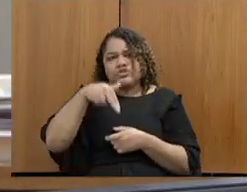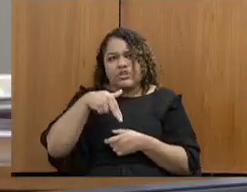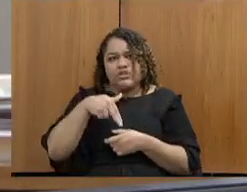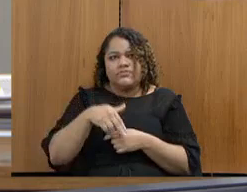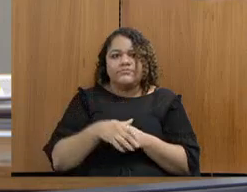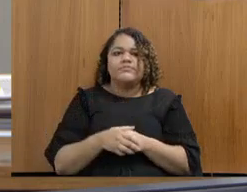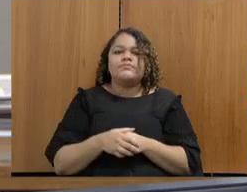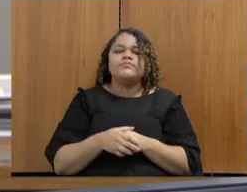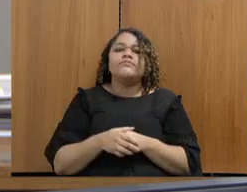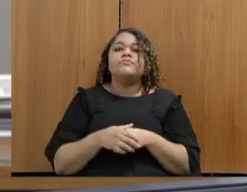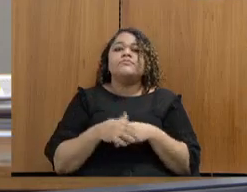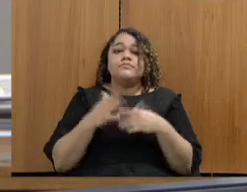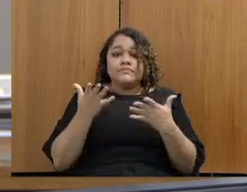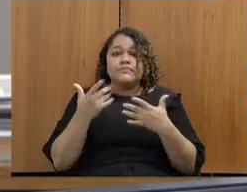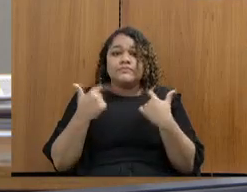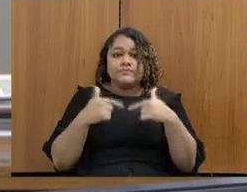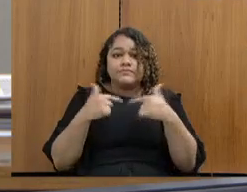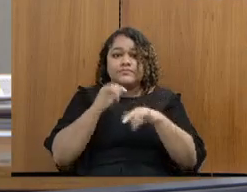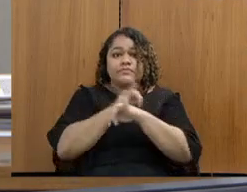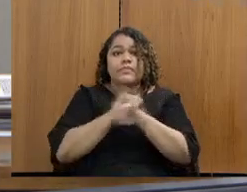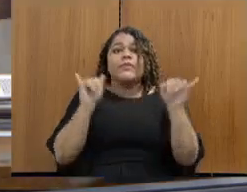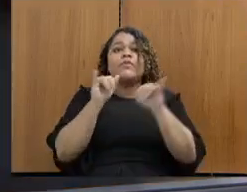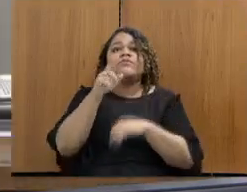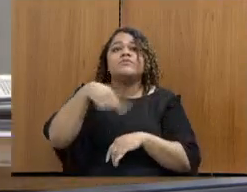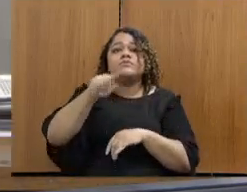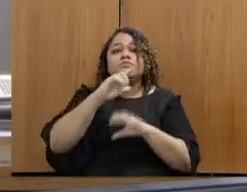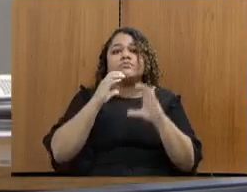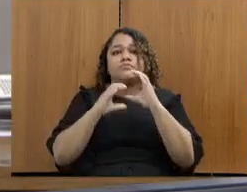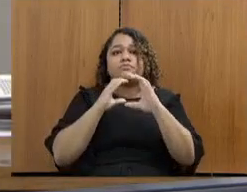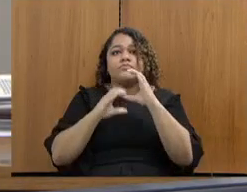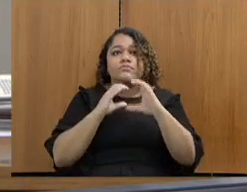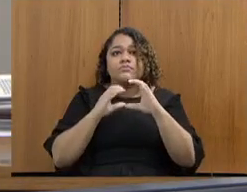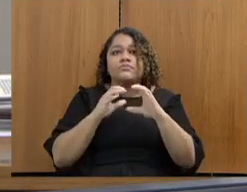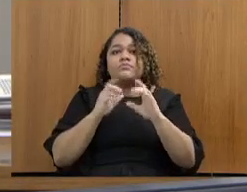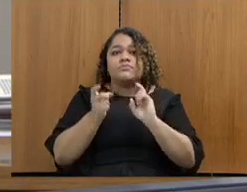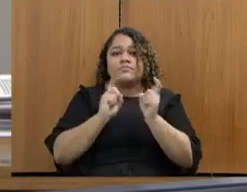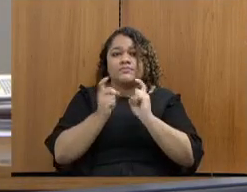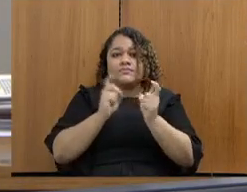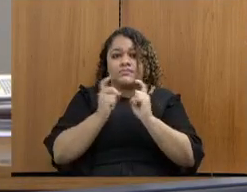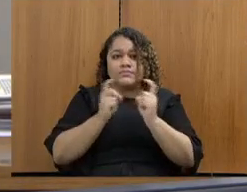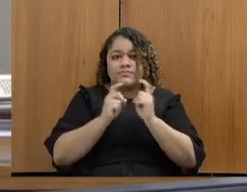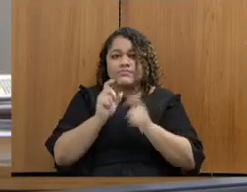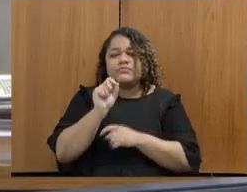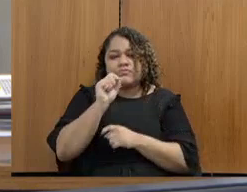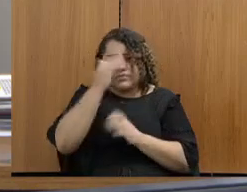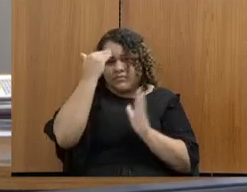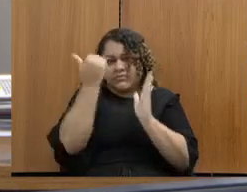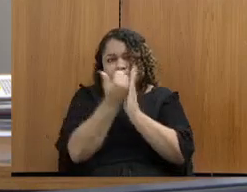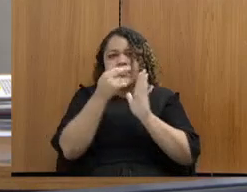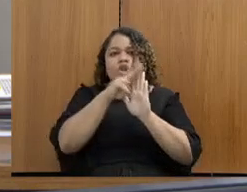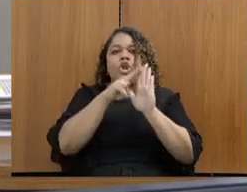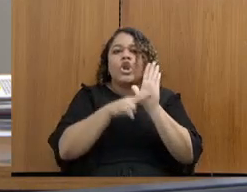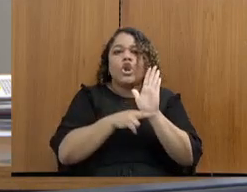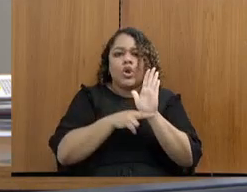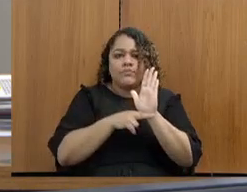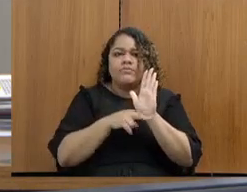dos trabalhos comunica os parlamentares e aos convidados que os dados dessa reunião seguintes normas de procedimentos